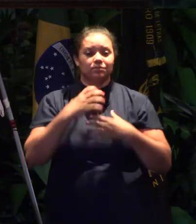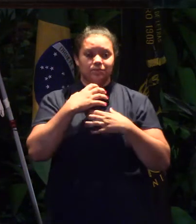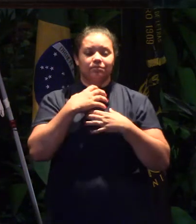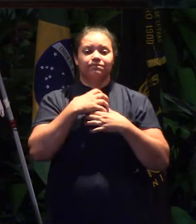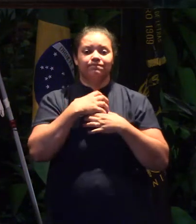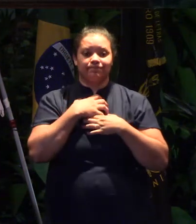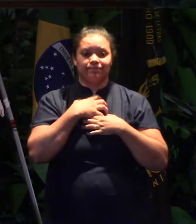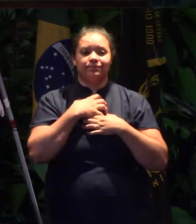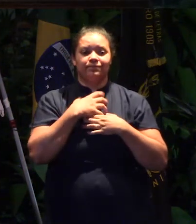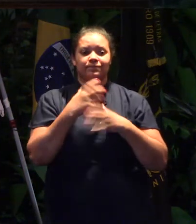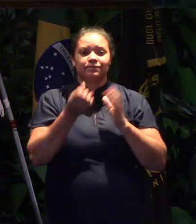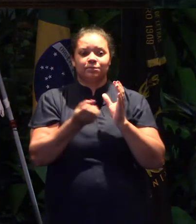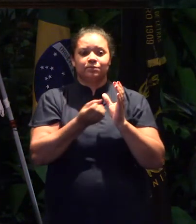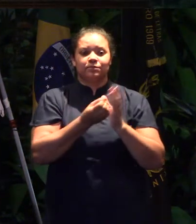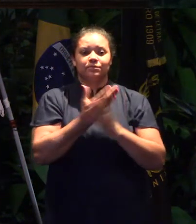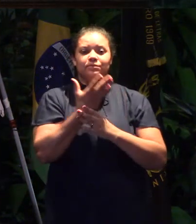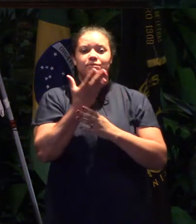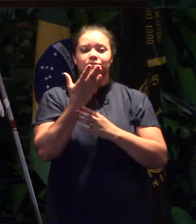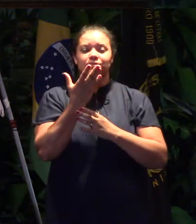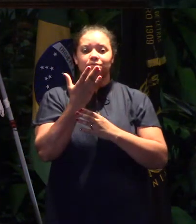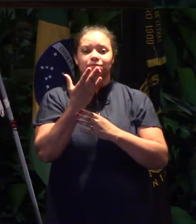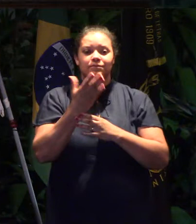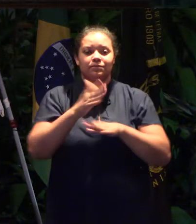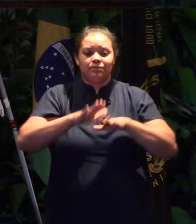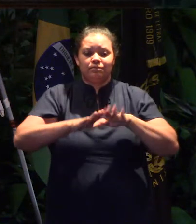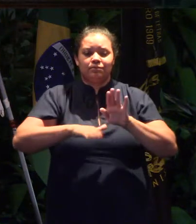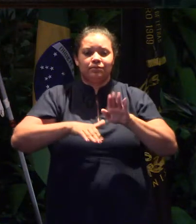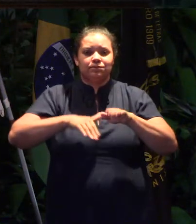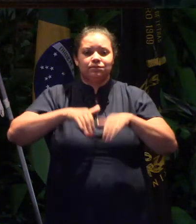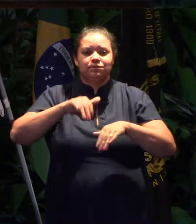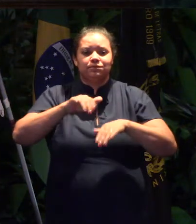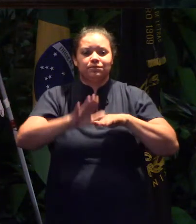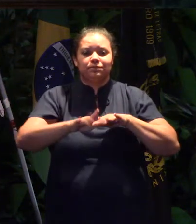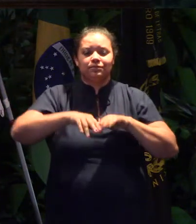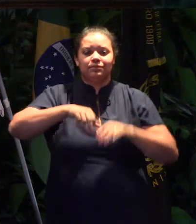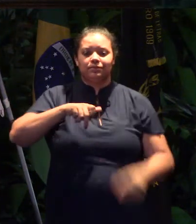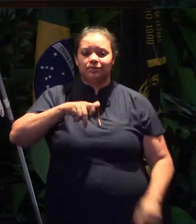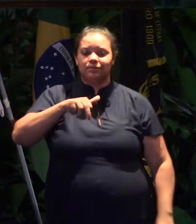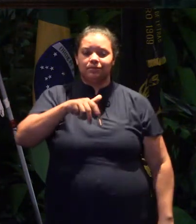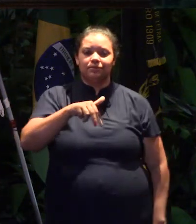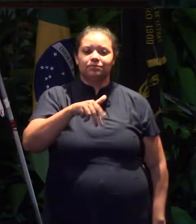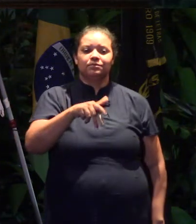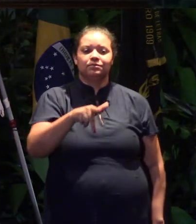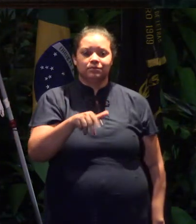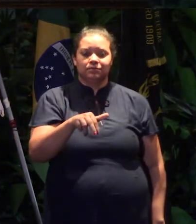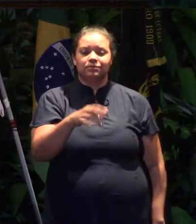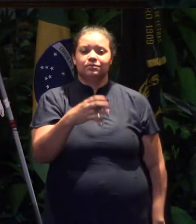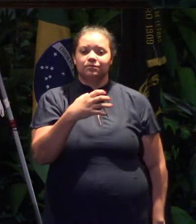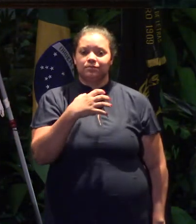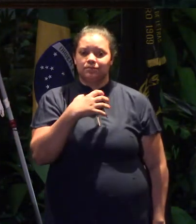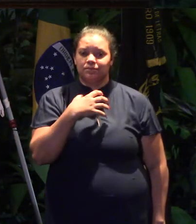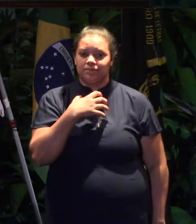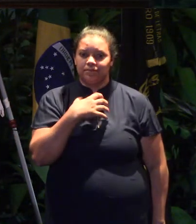mesmo tempo em que produzia. Sua marcha ia marcando os compassos em que ele inventava e, dentro deles,